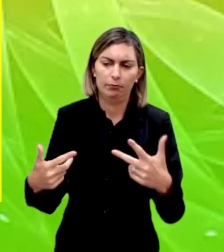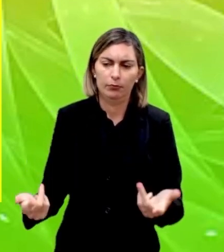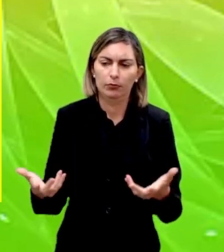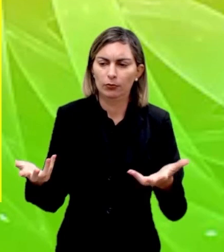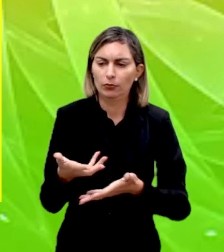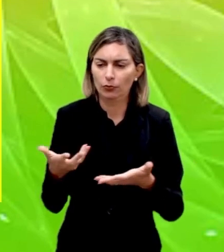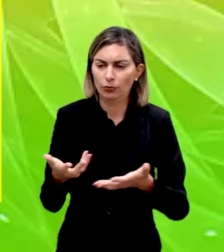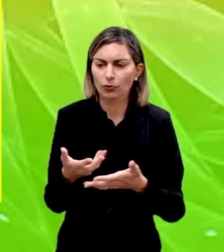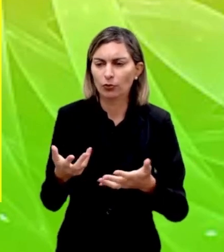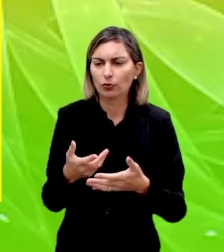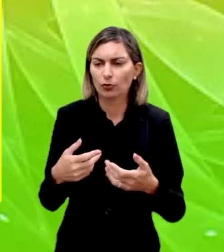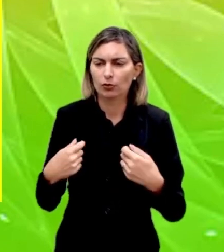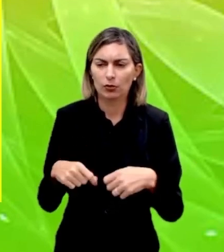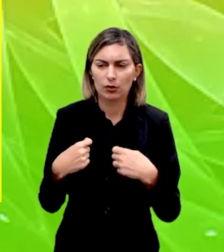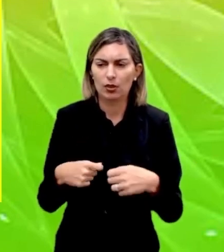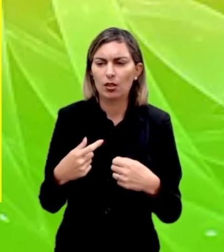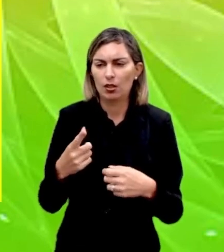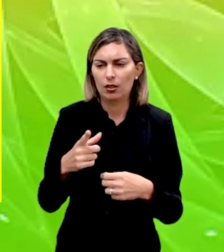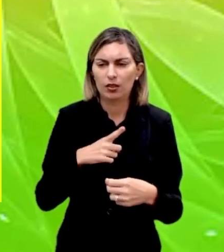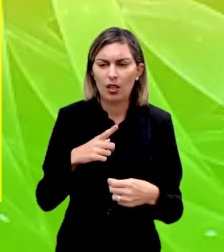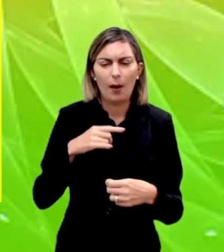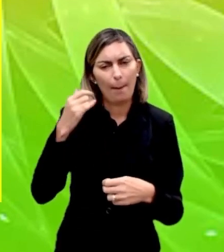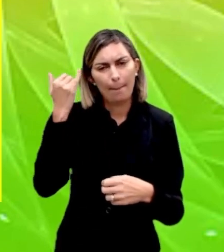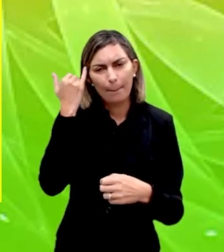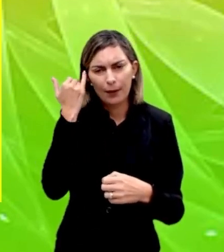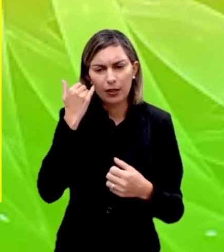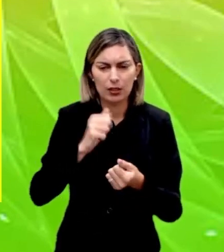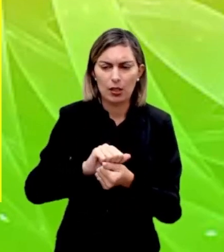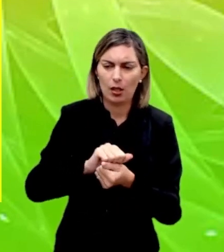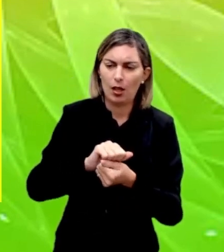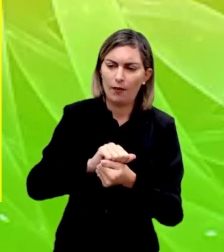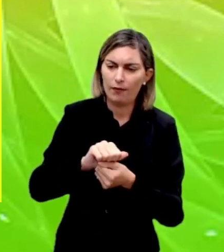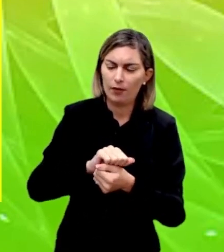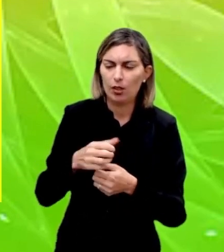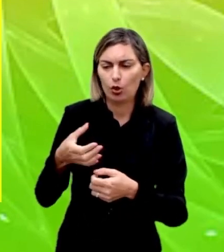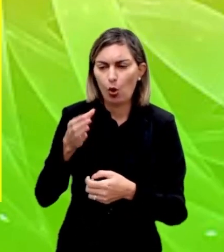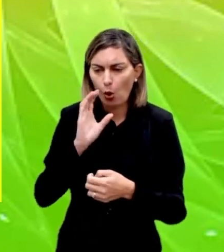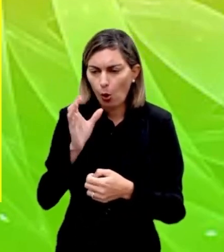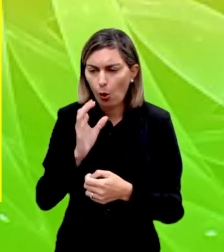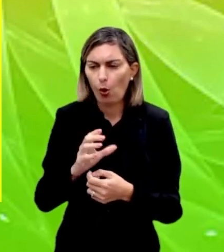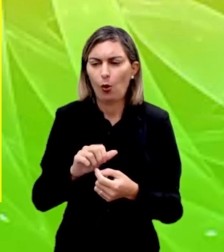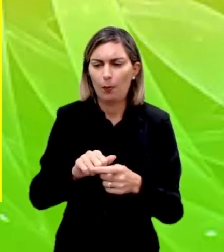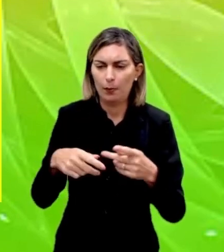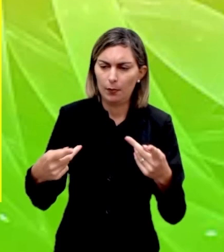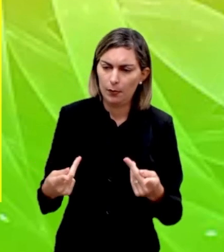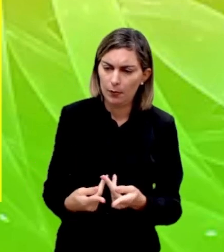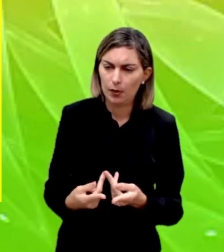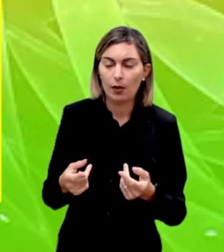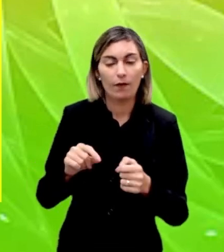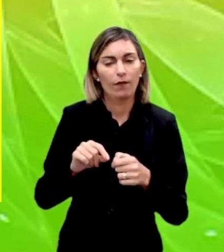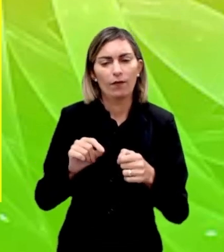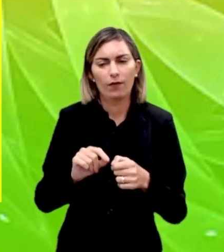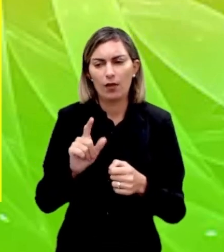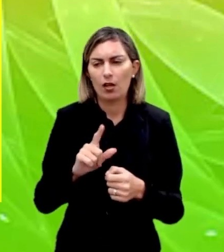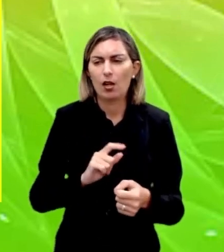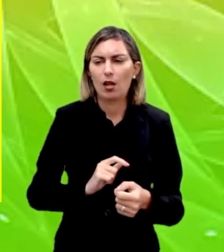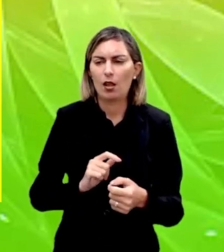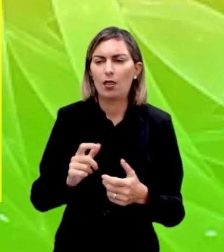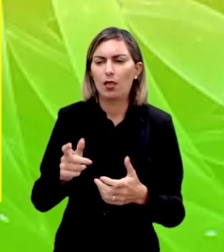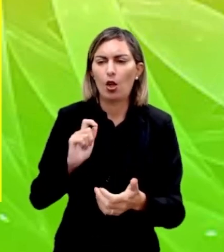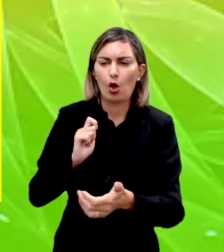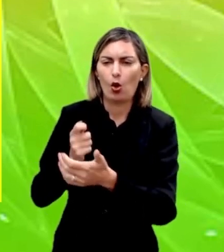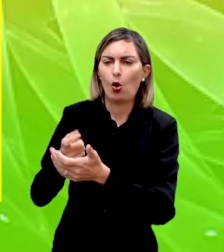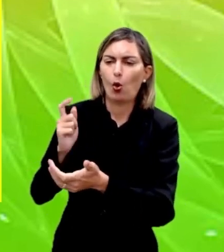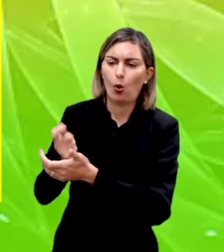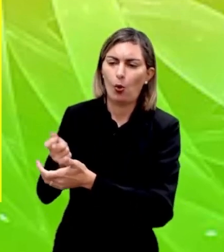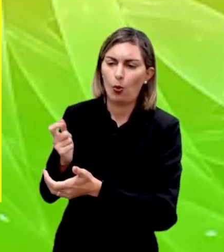pela praticidade, a pessoa tem uma preguiça de estar ali lavando o copo, lavando os pratos. Aí o que faz? Dana-se a